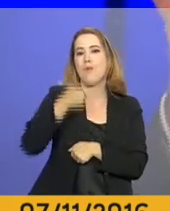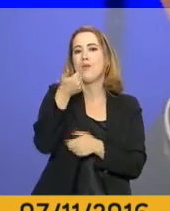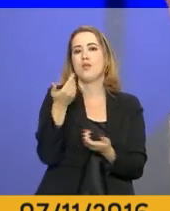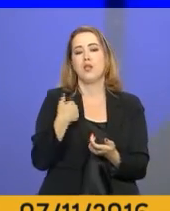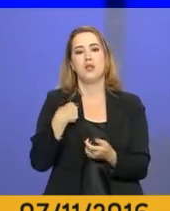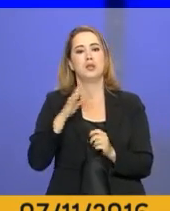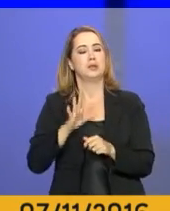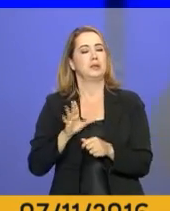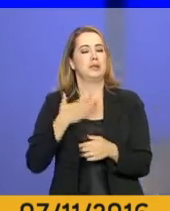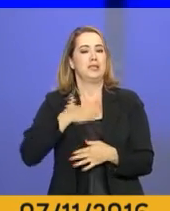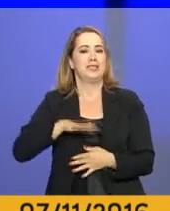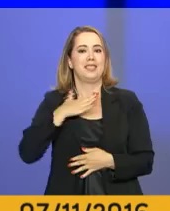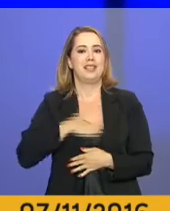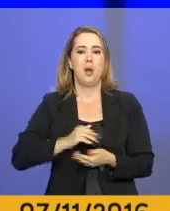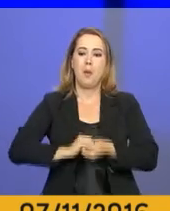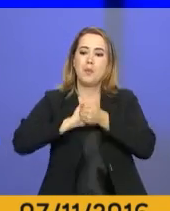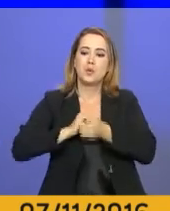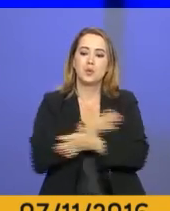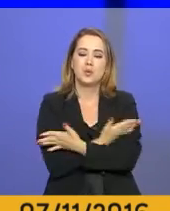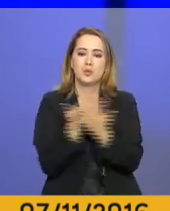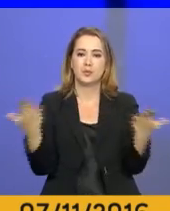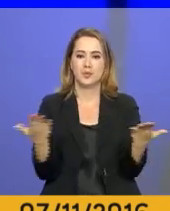distensiona du meus cumprimentos aos leões